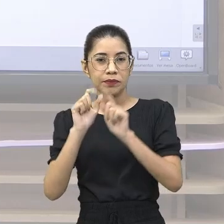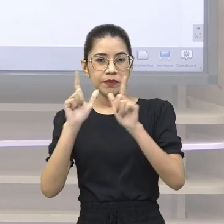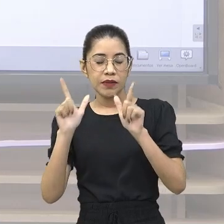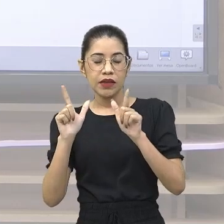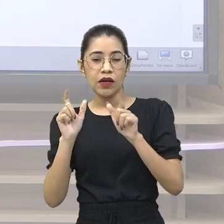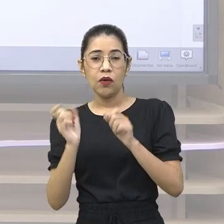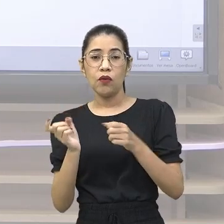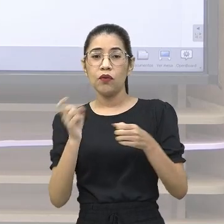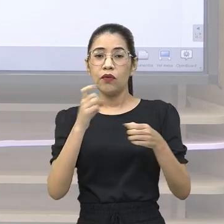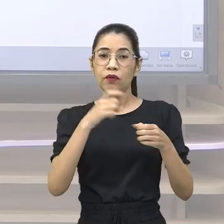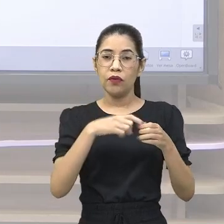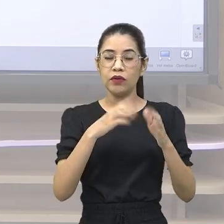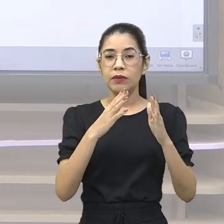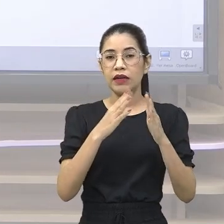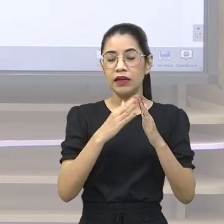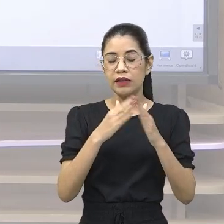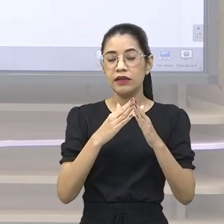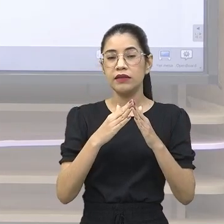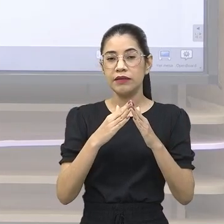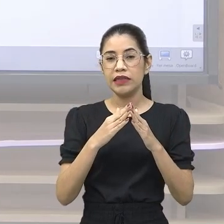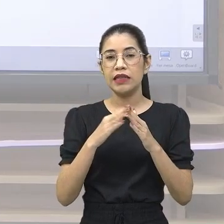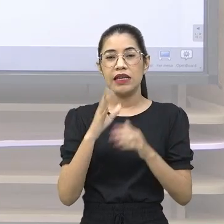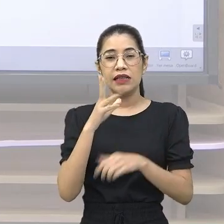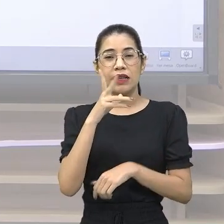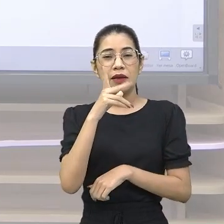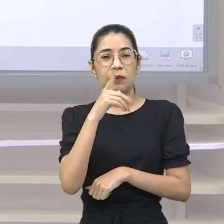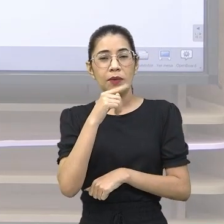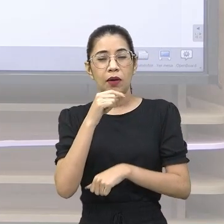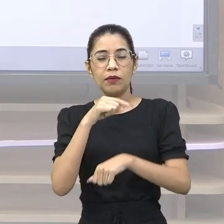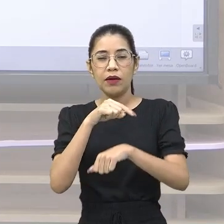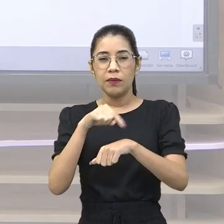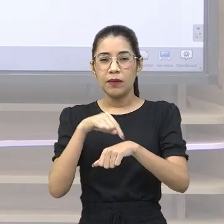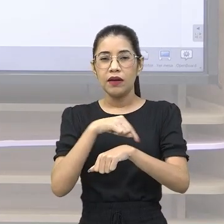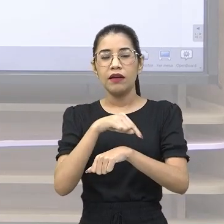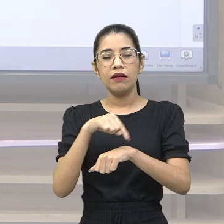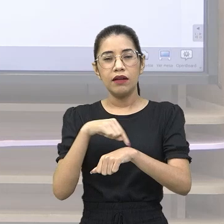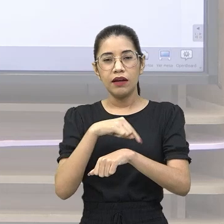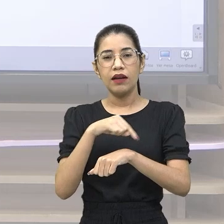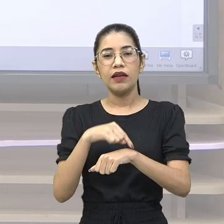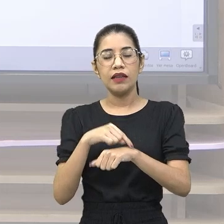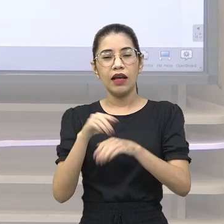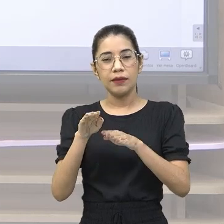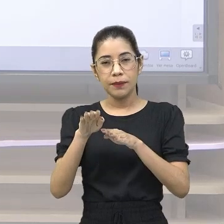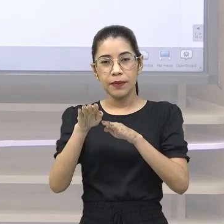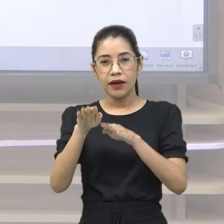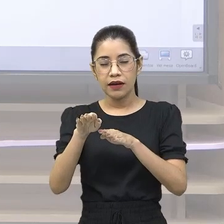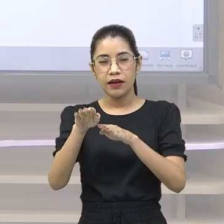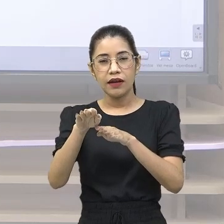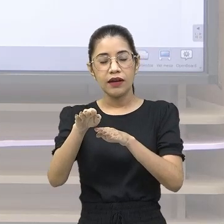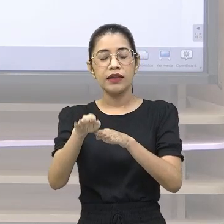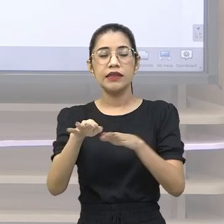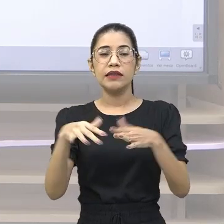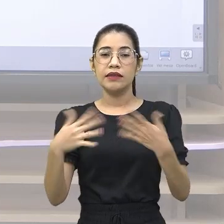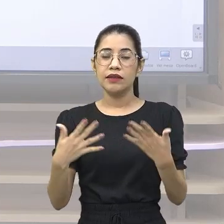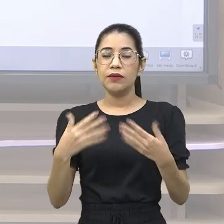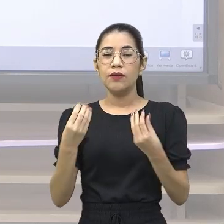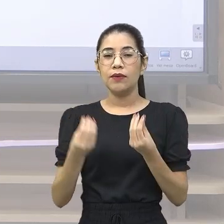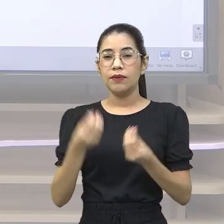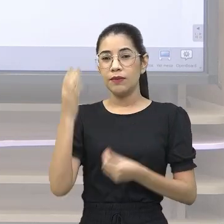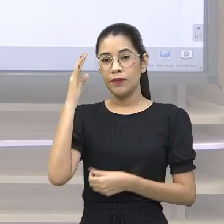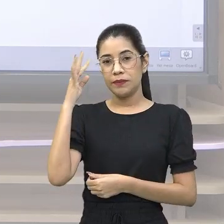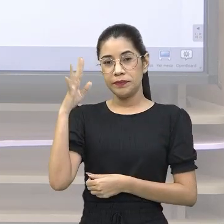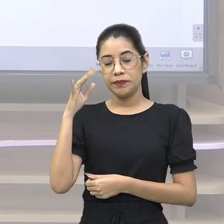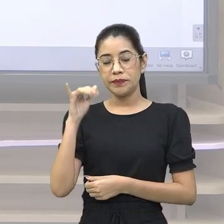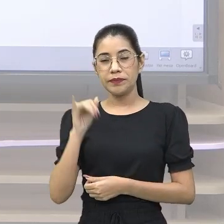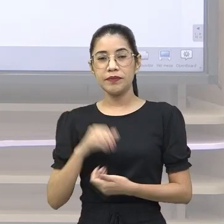ao retornar no final do dia você fica ali horas e horas naquele trânsito parado imagina o motorista né que